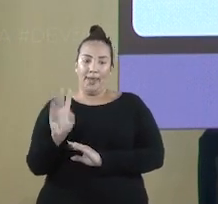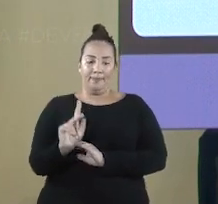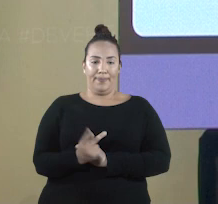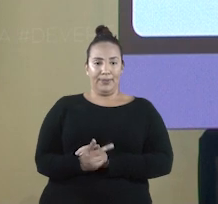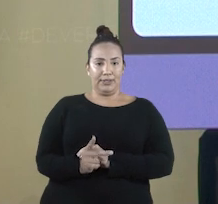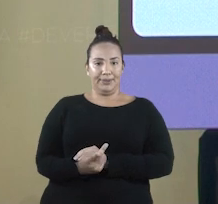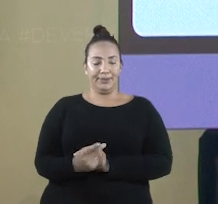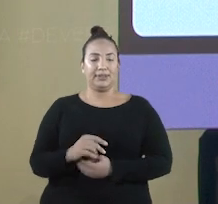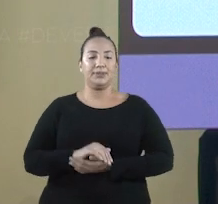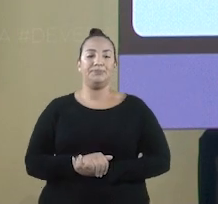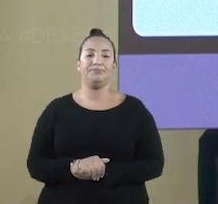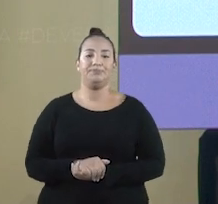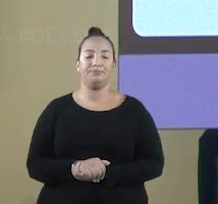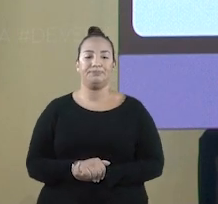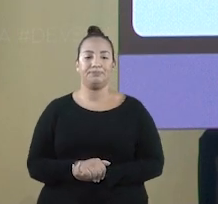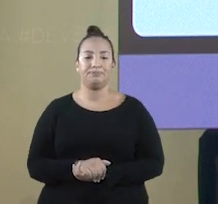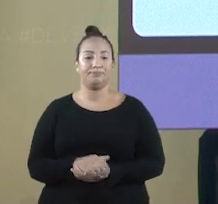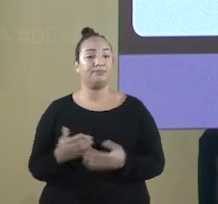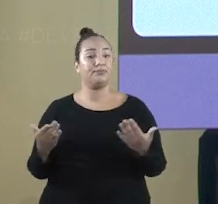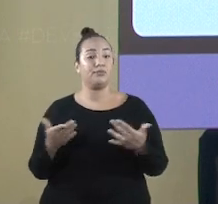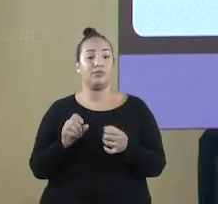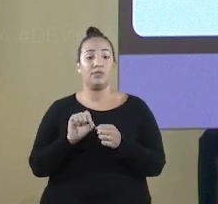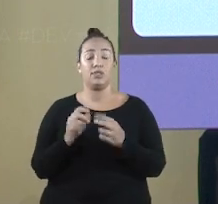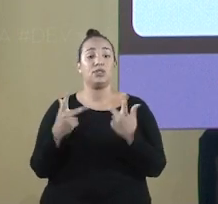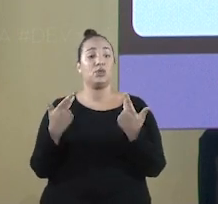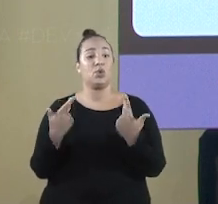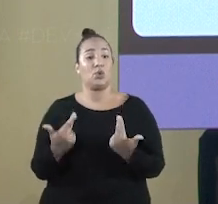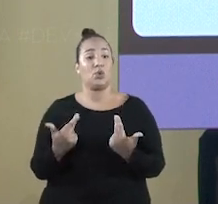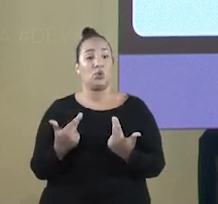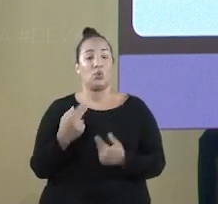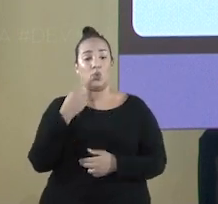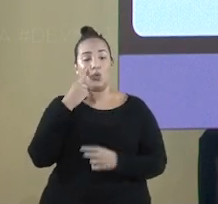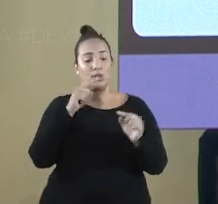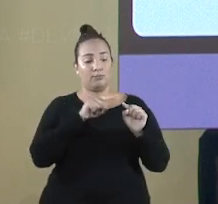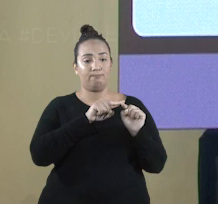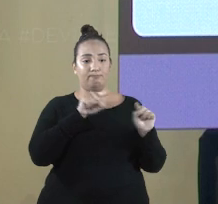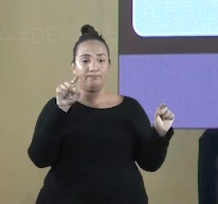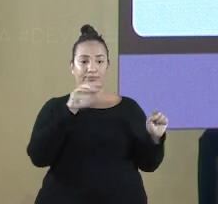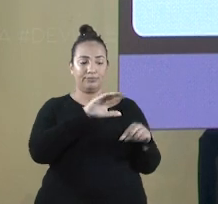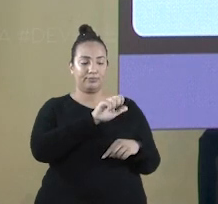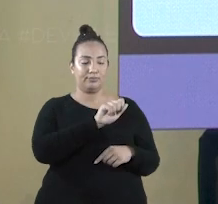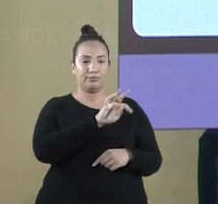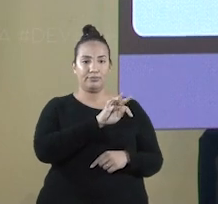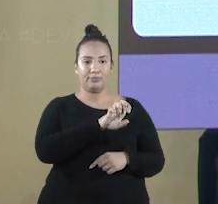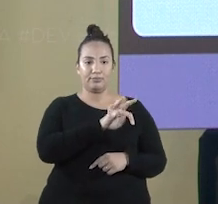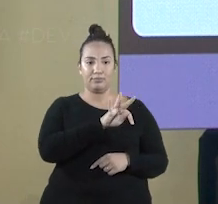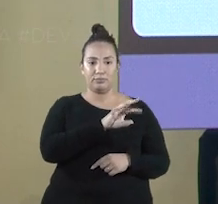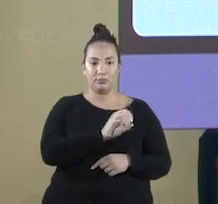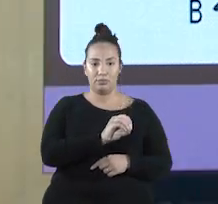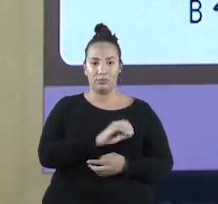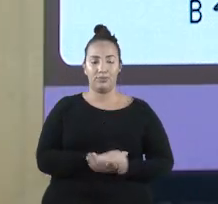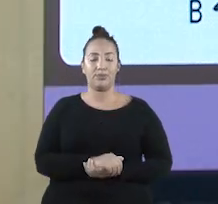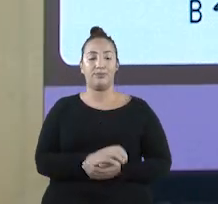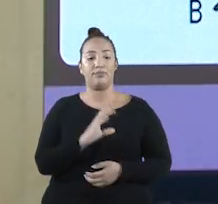na hipotenusa. Tudo bem? Vamos fazer a mesma coisa para o cateto C. Vamos olhar C